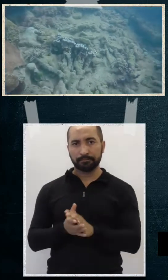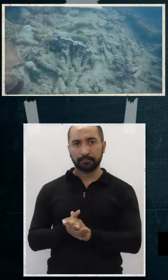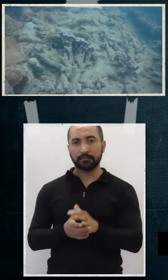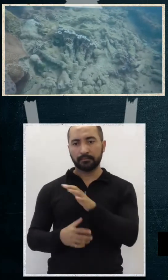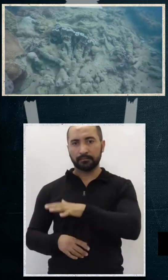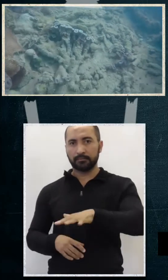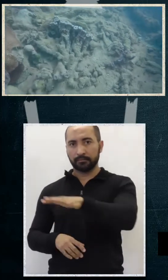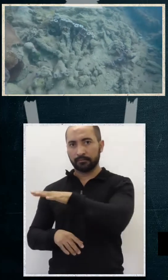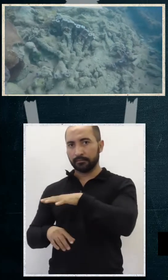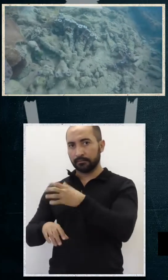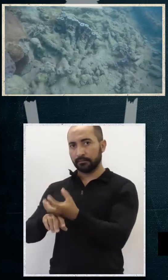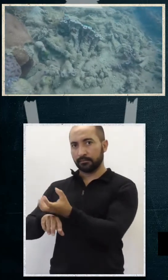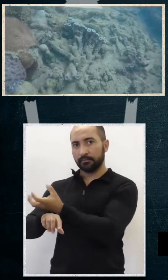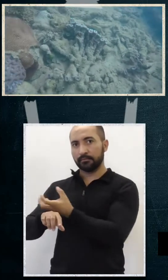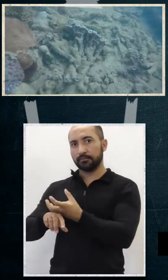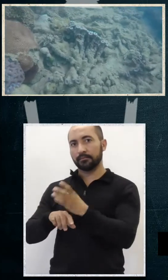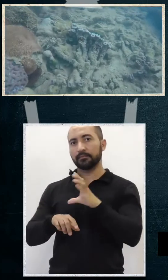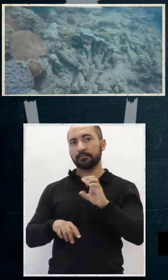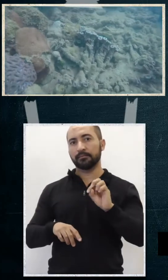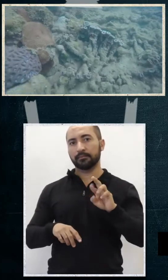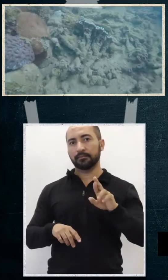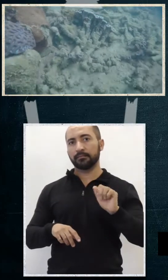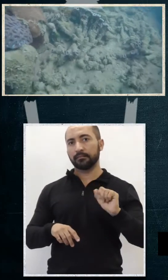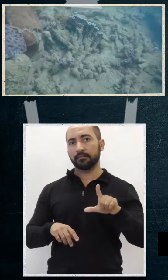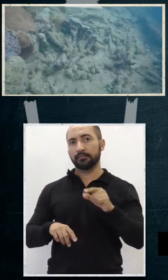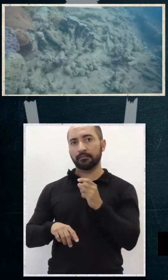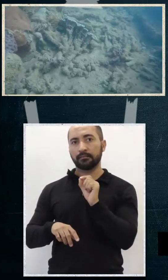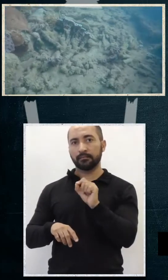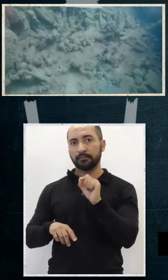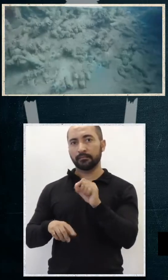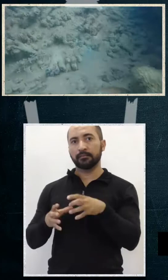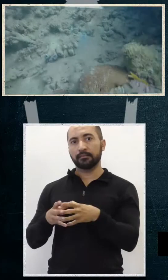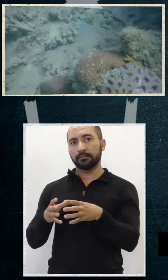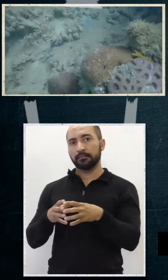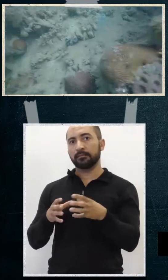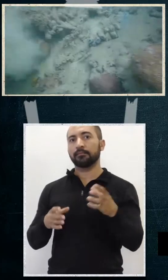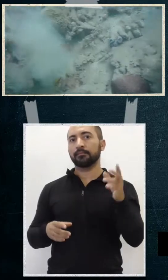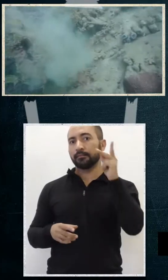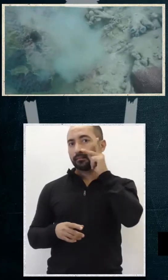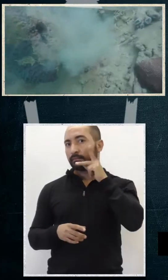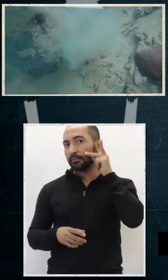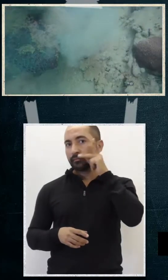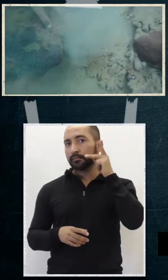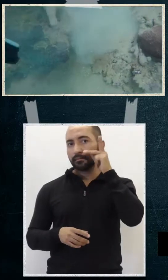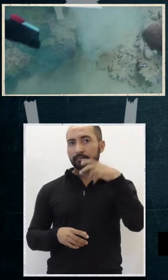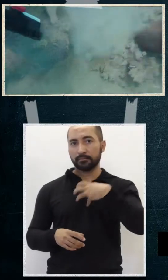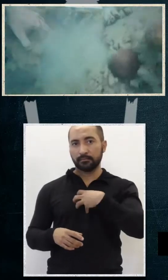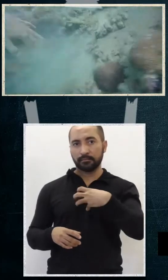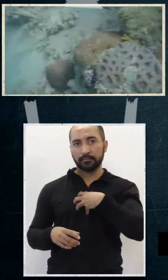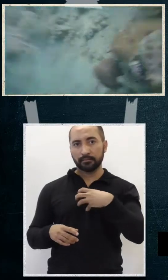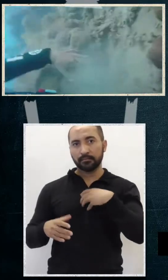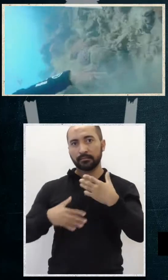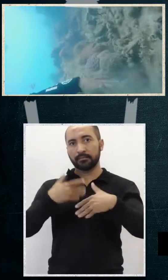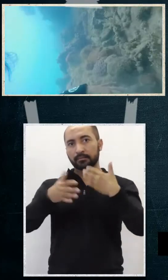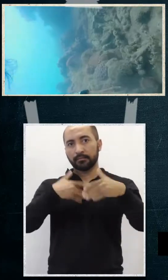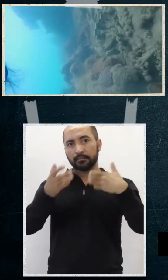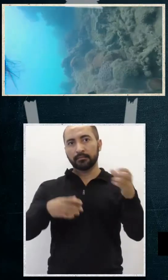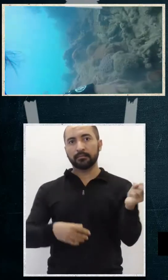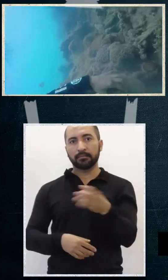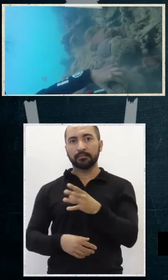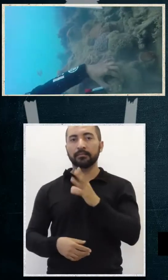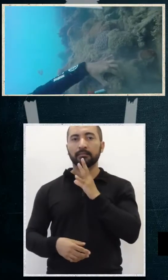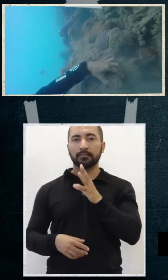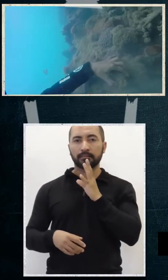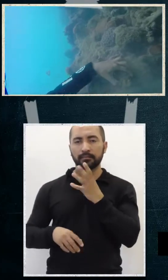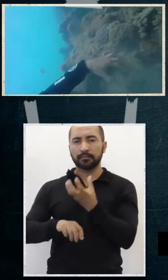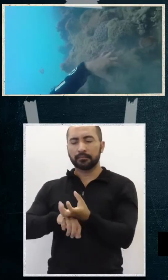nessas populações, onde as populações ao norte estão muito mais danificadas, mas também incluindo a população de Arraial da Ajuda no sul da Bahia. As outras populações,